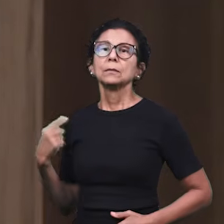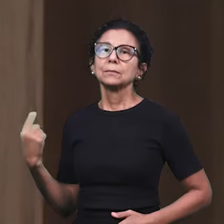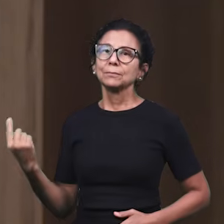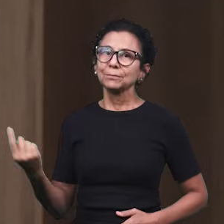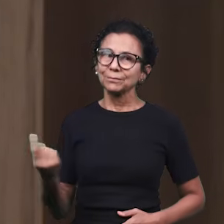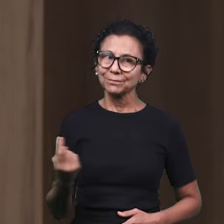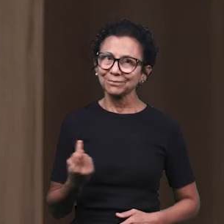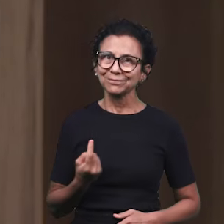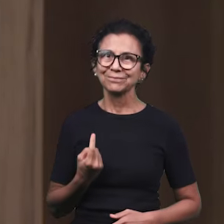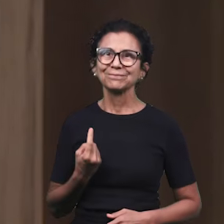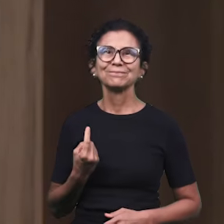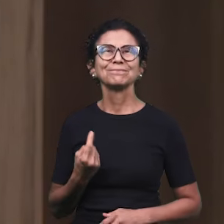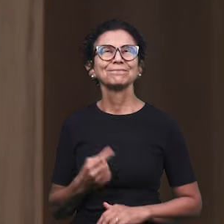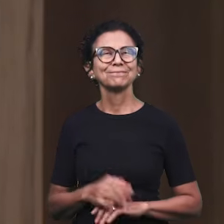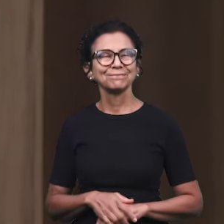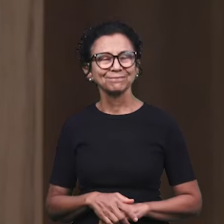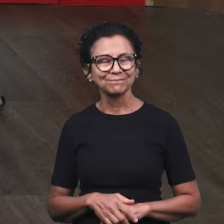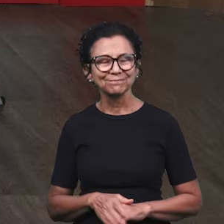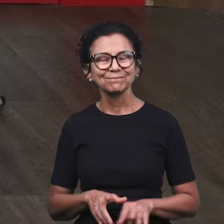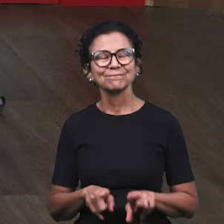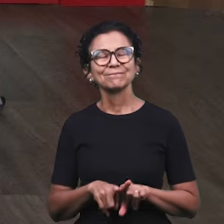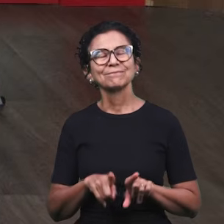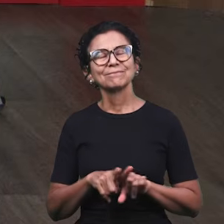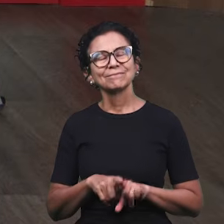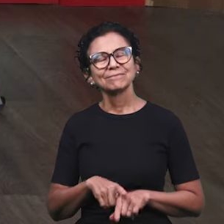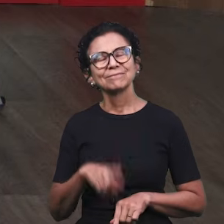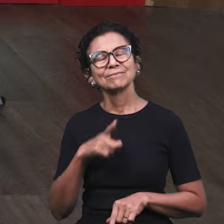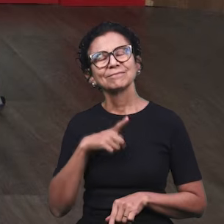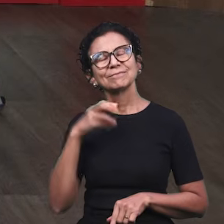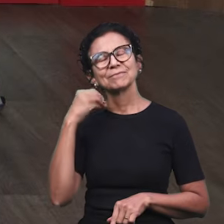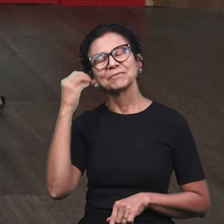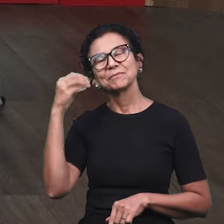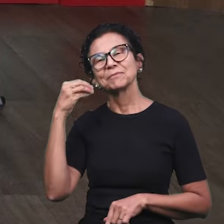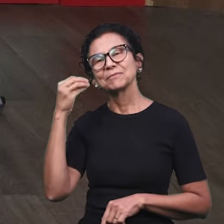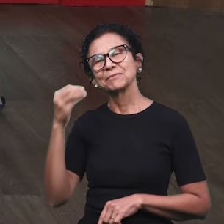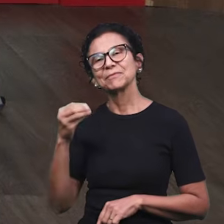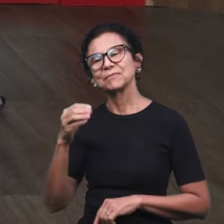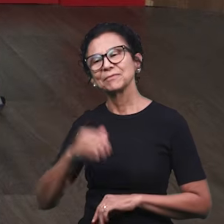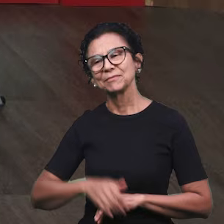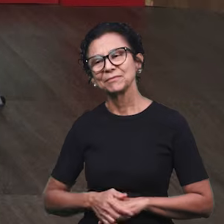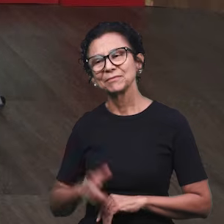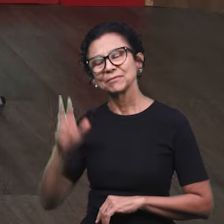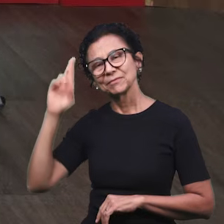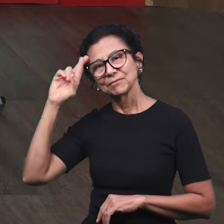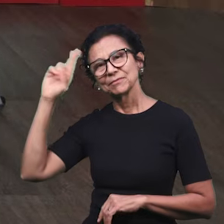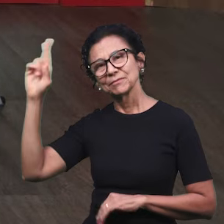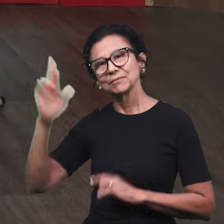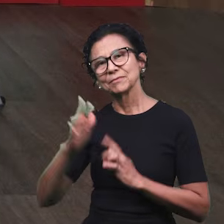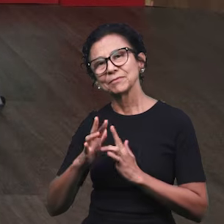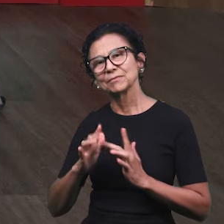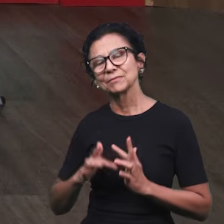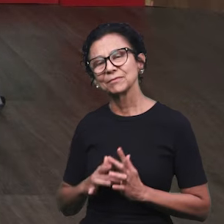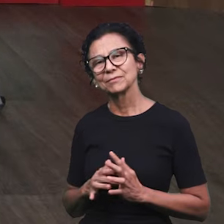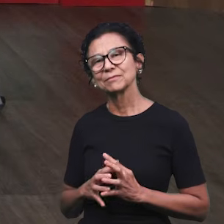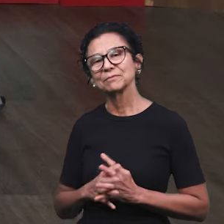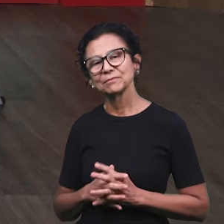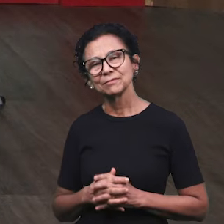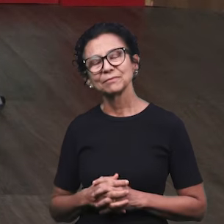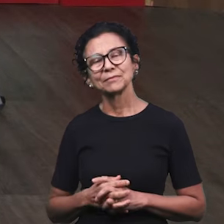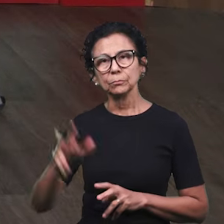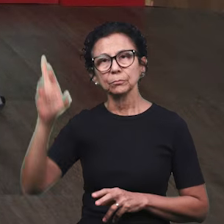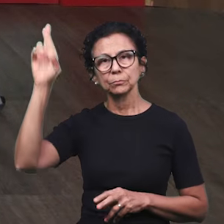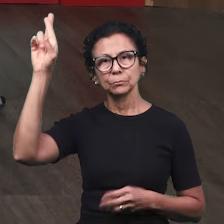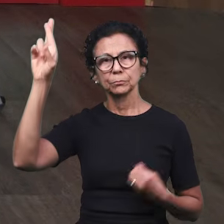o Senhor, não é? Amém. Na orientação do Senhor, o Senhor presente, sempre